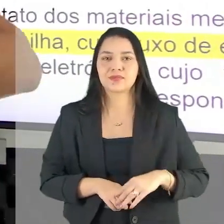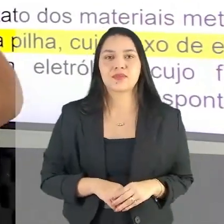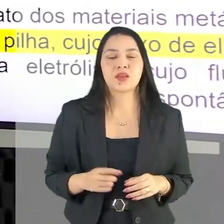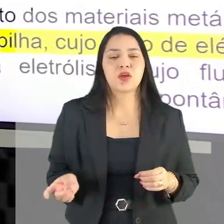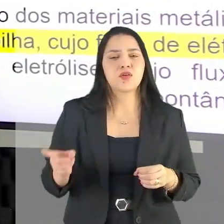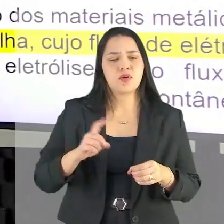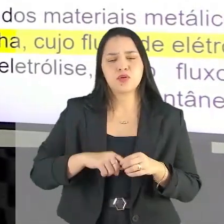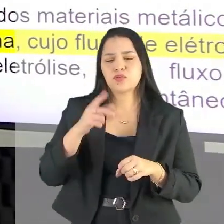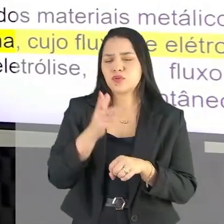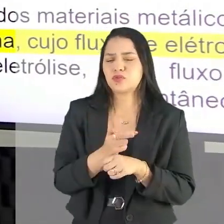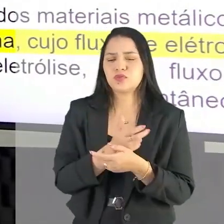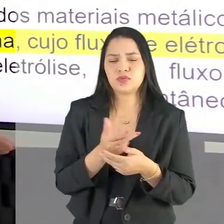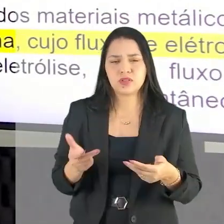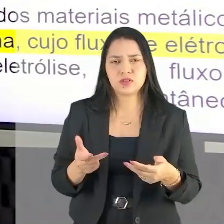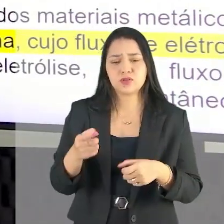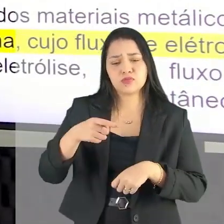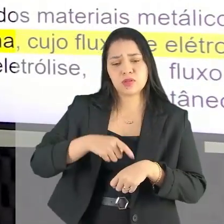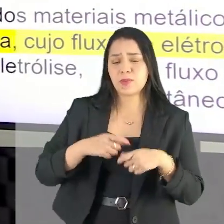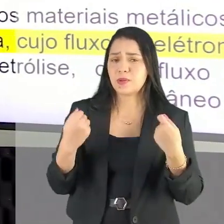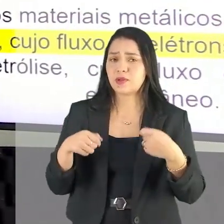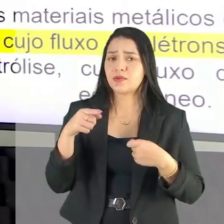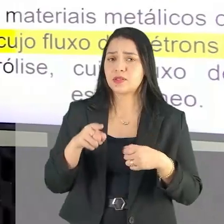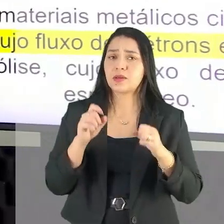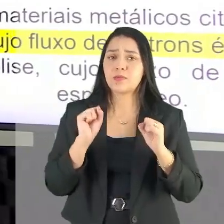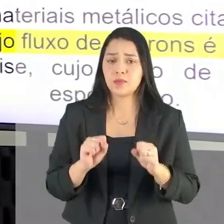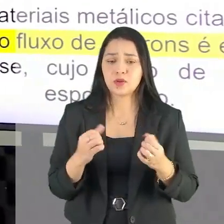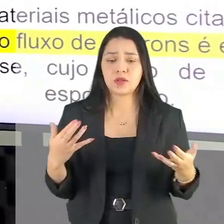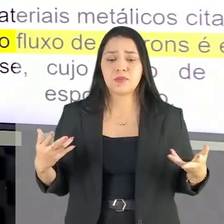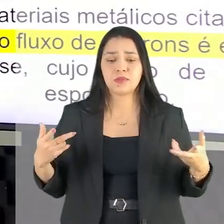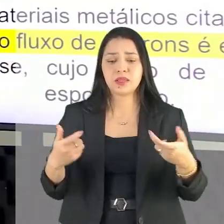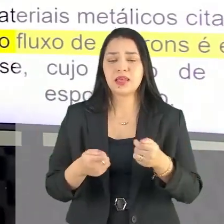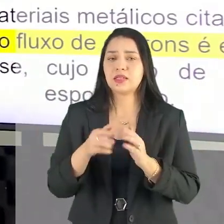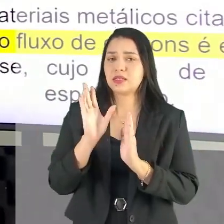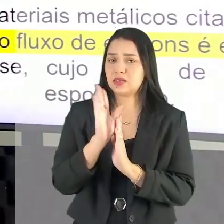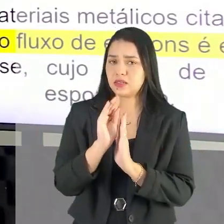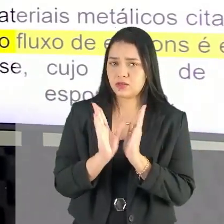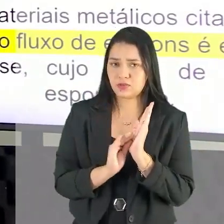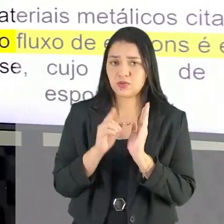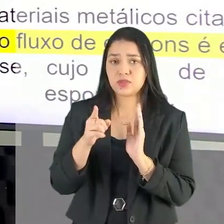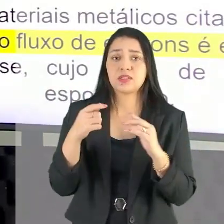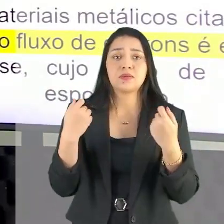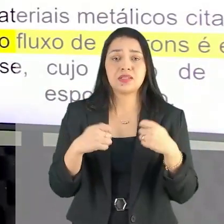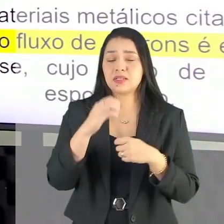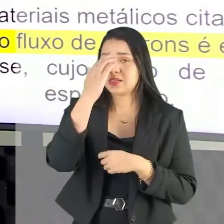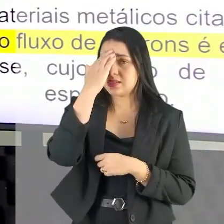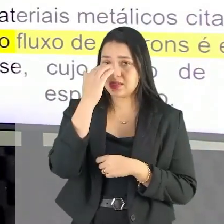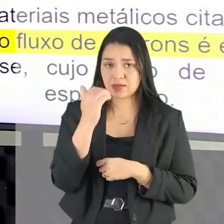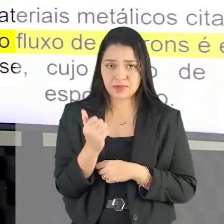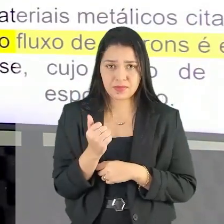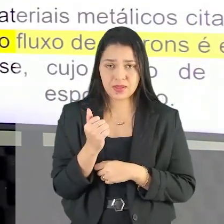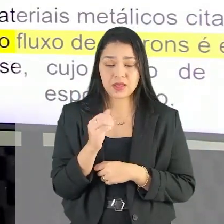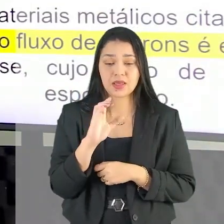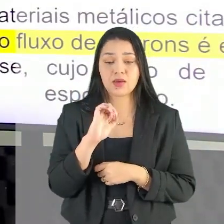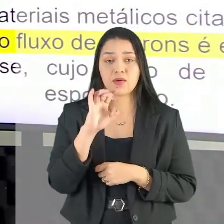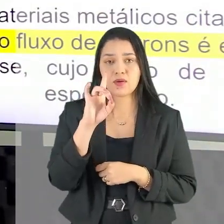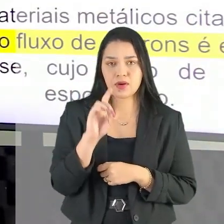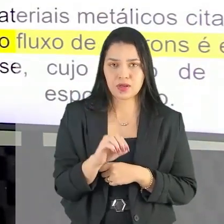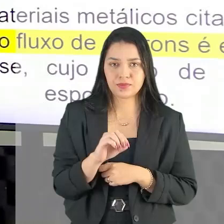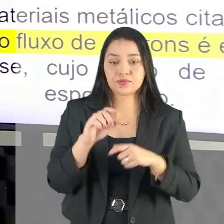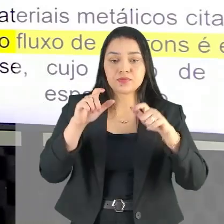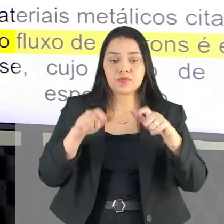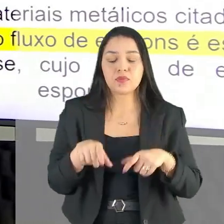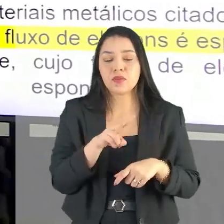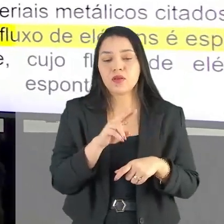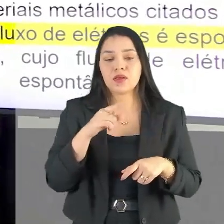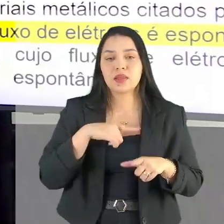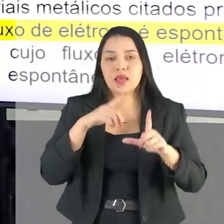Volta o vídeo várias vezes, tempo que for preciso para que você possa dominar esse assunto. Você precisa saber que no cátodo é o local onde